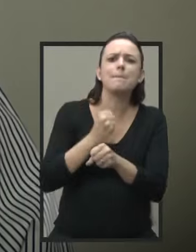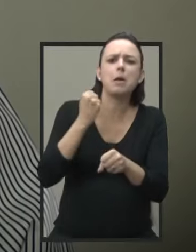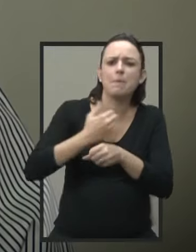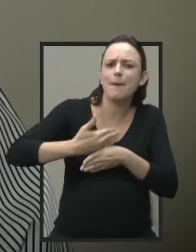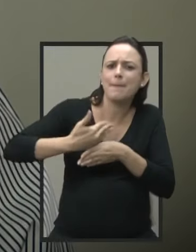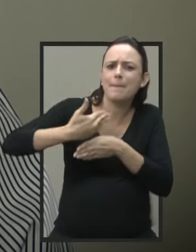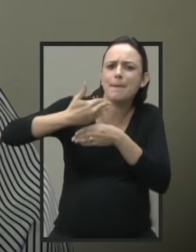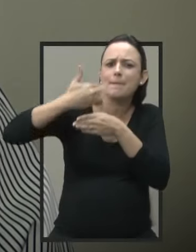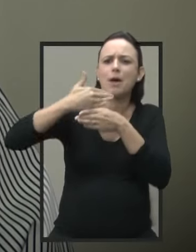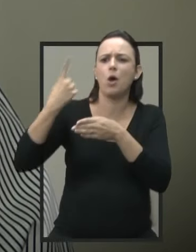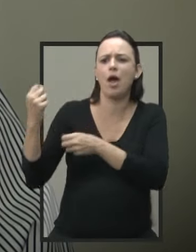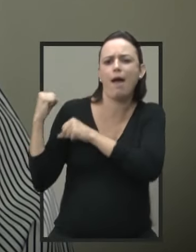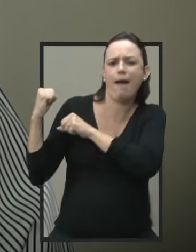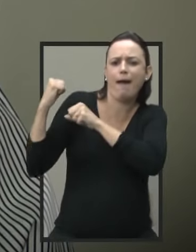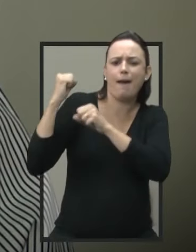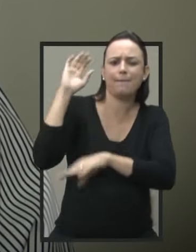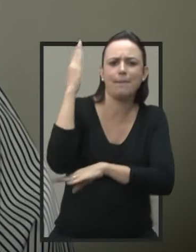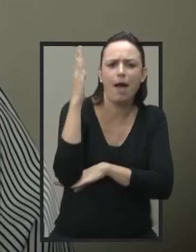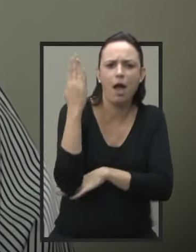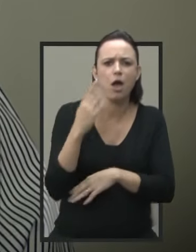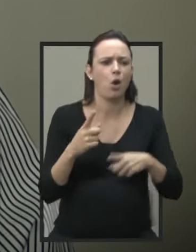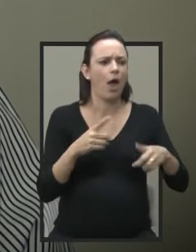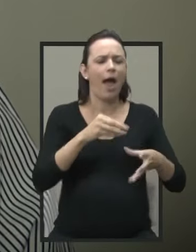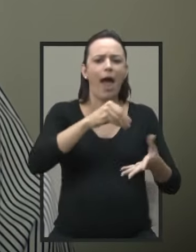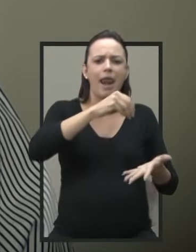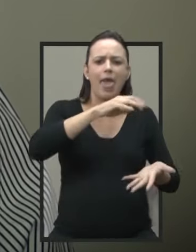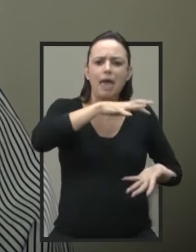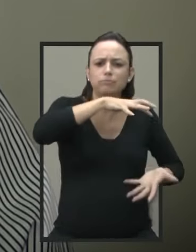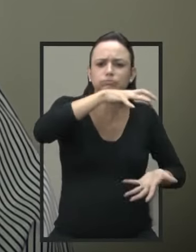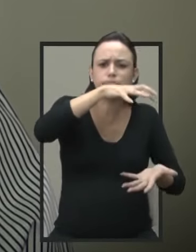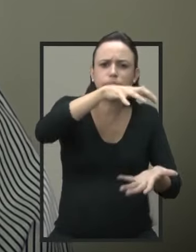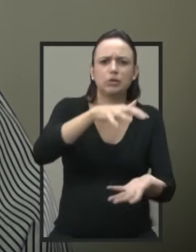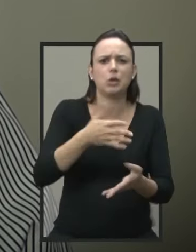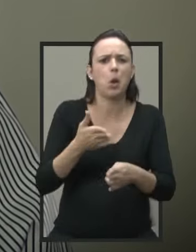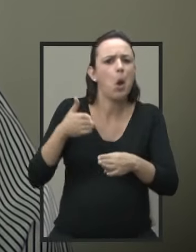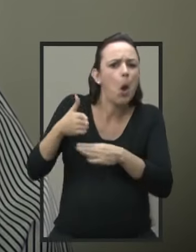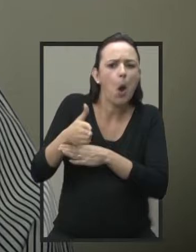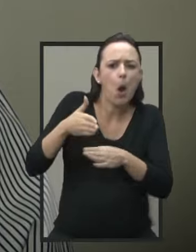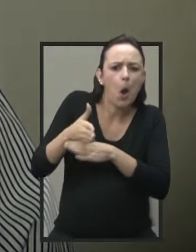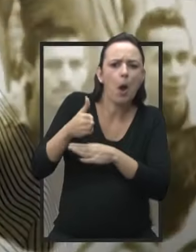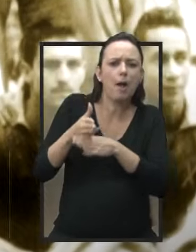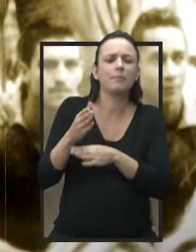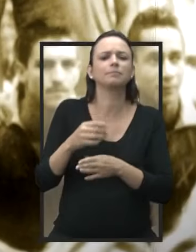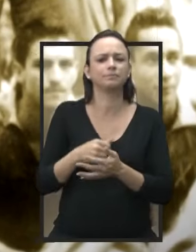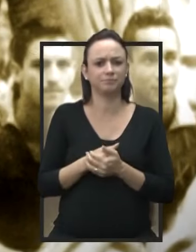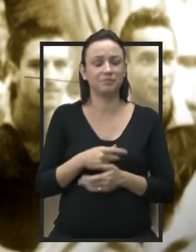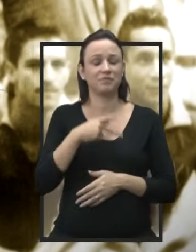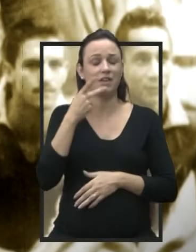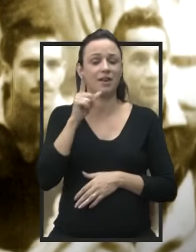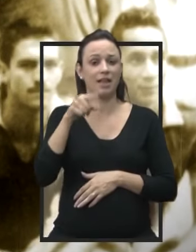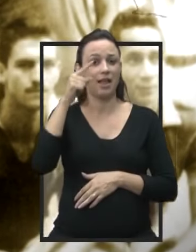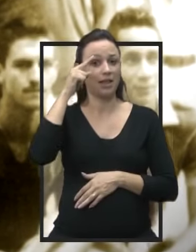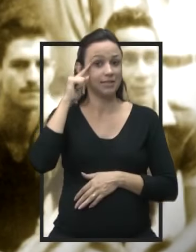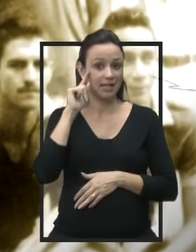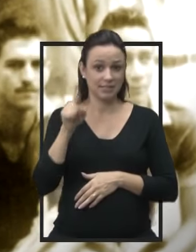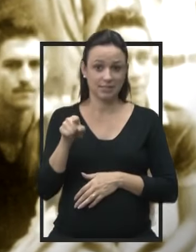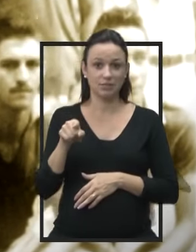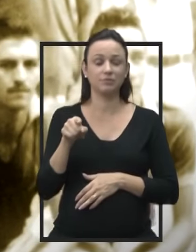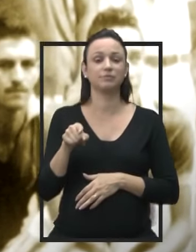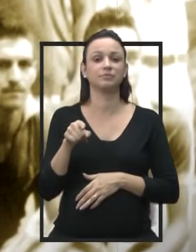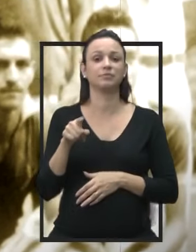para ajudar, outro para carregar madeira, outro para carregar areia, outro para serrar madeira. Comentava-se que